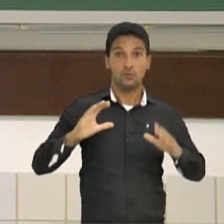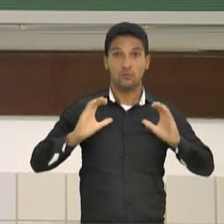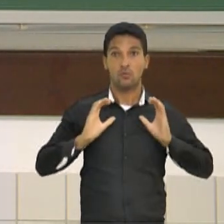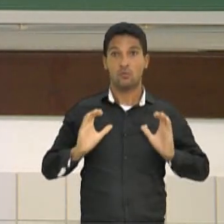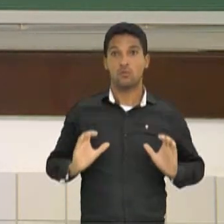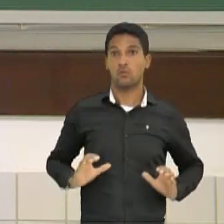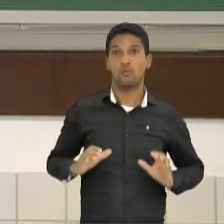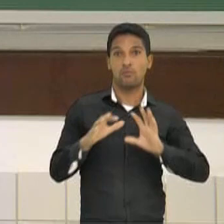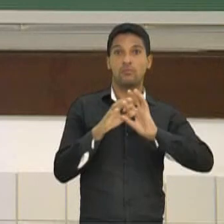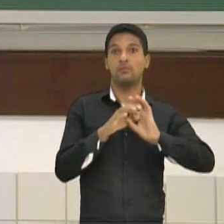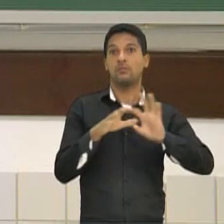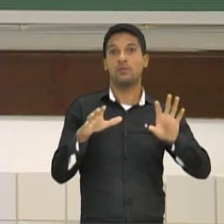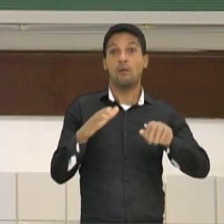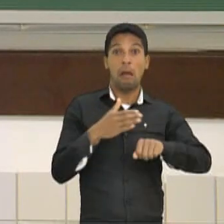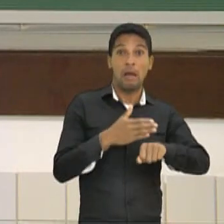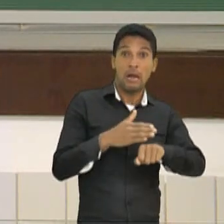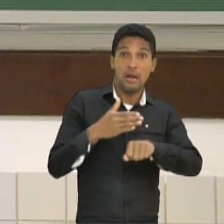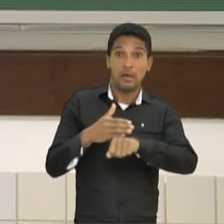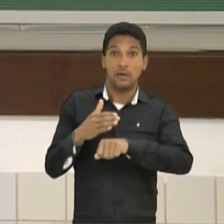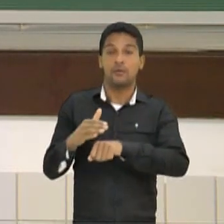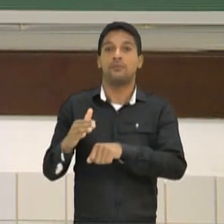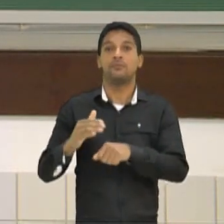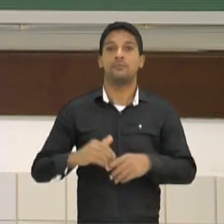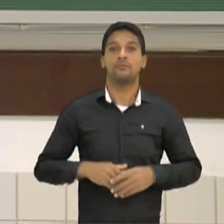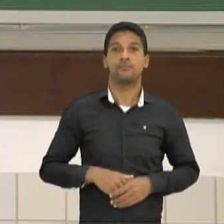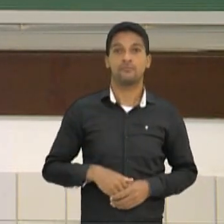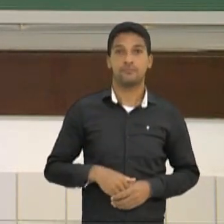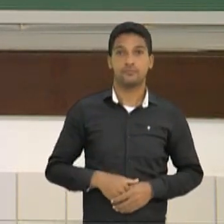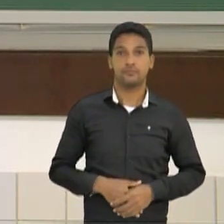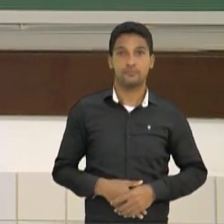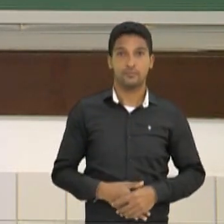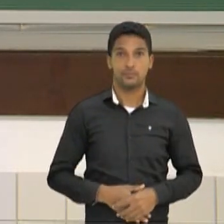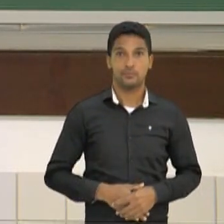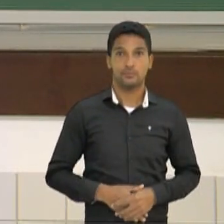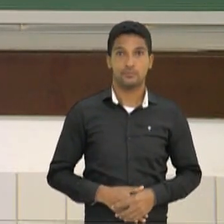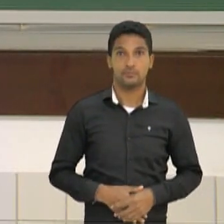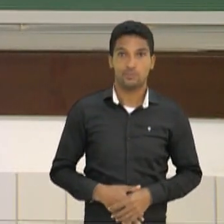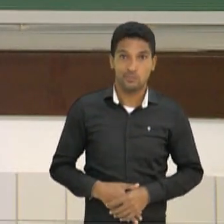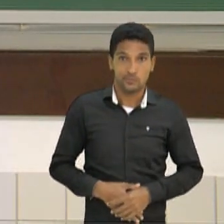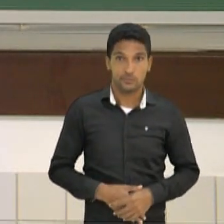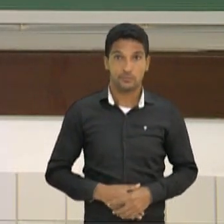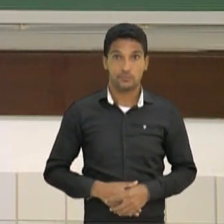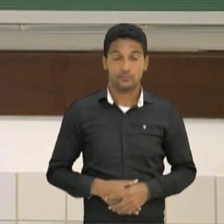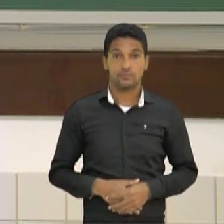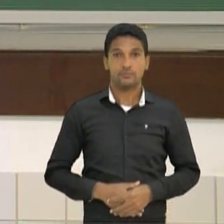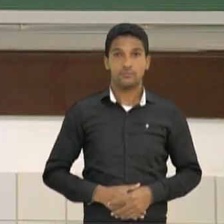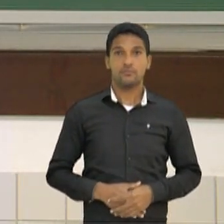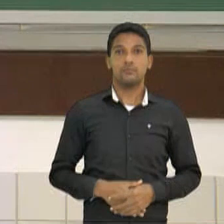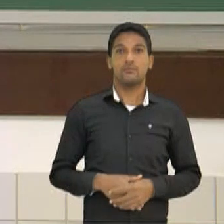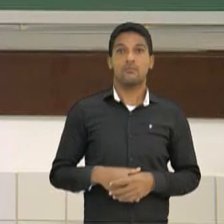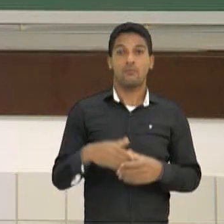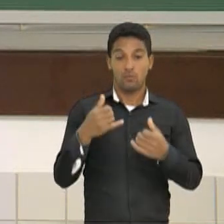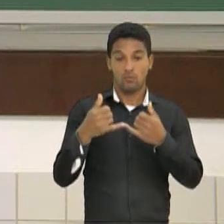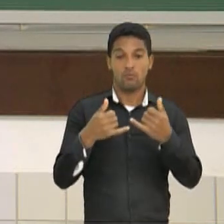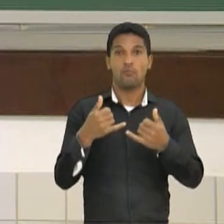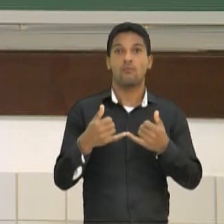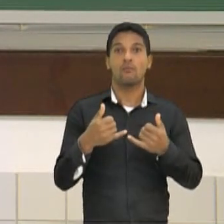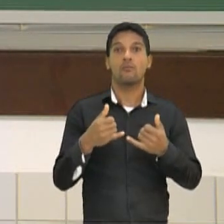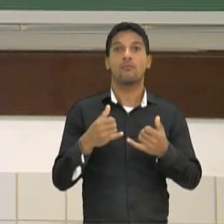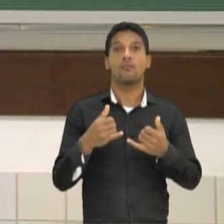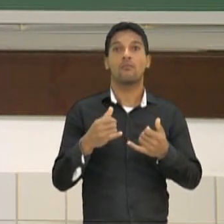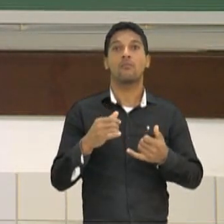Então é justamente essa ideia da improvisação. O jogo de regras então propicia um estado de envolvimento